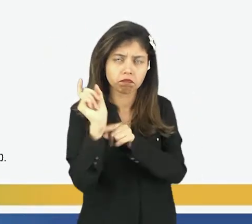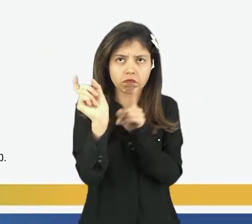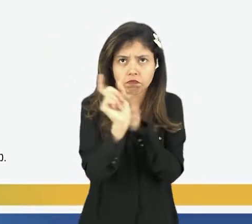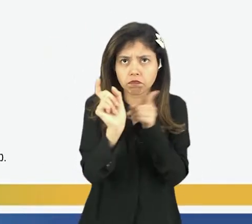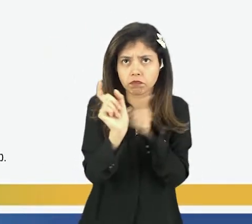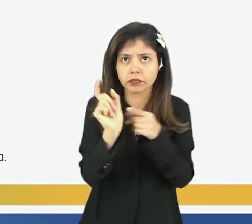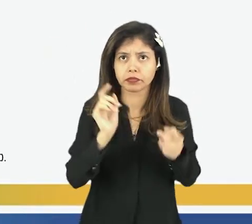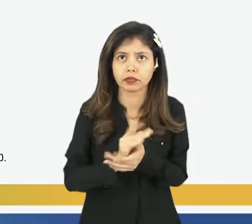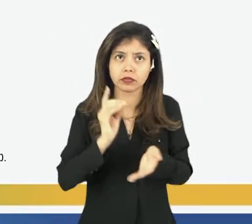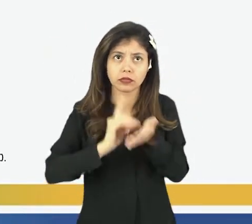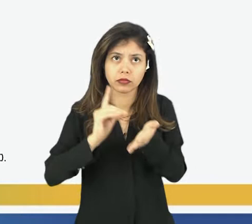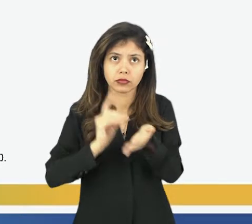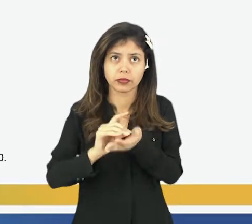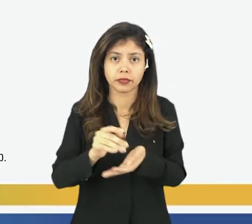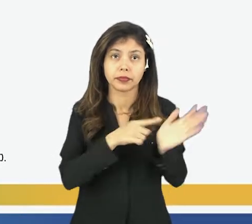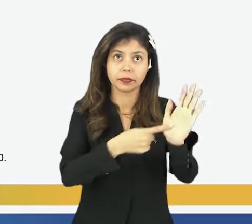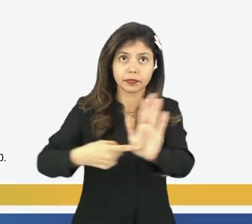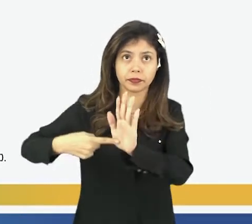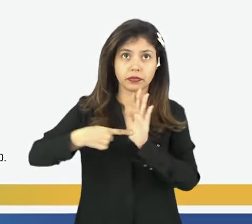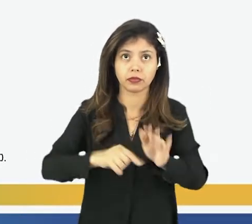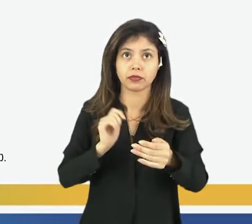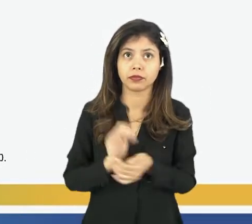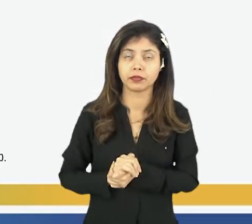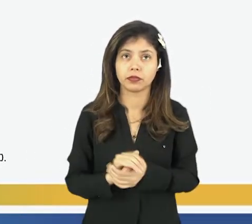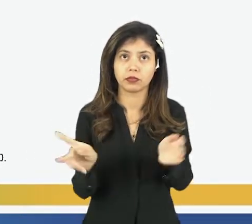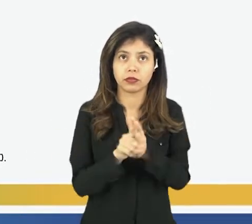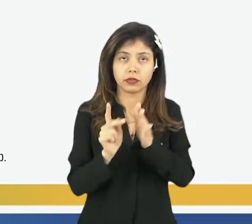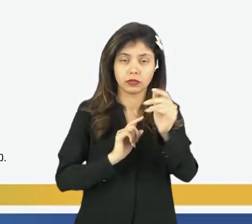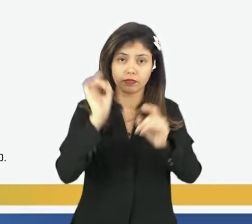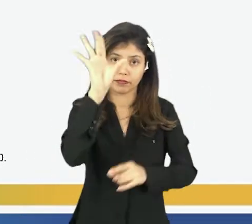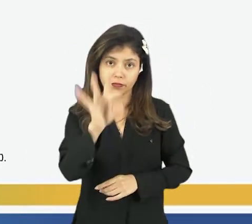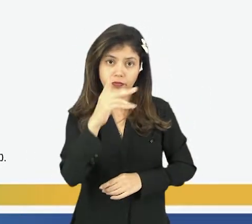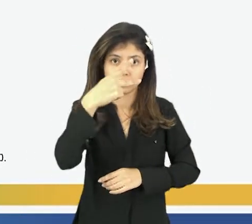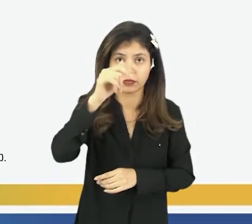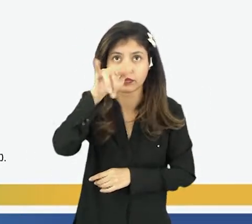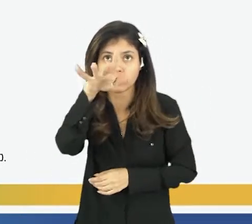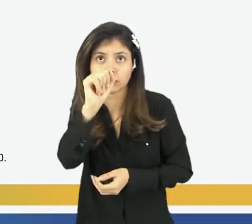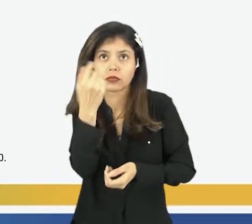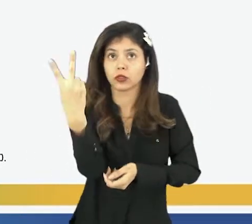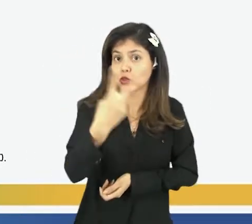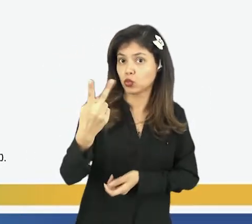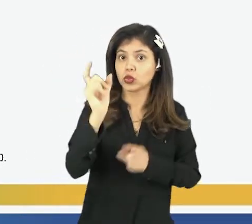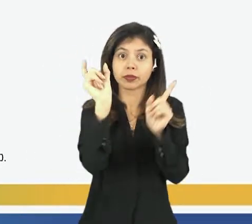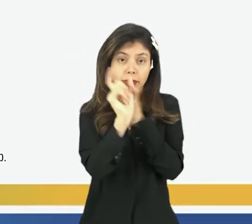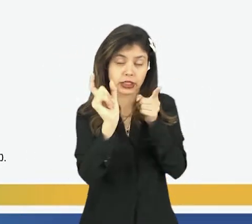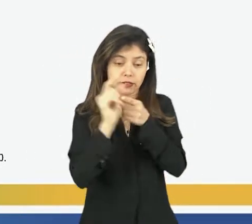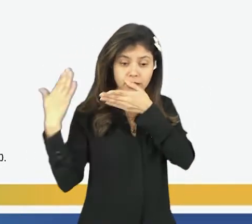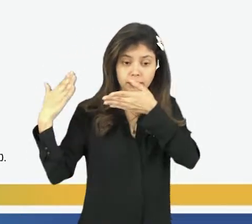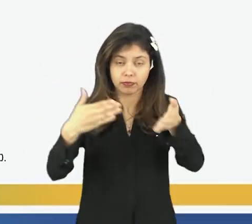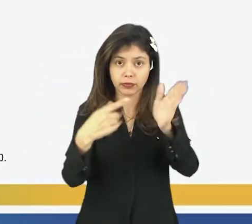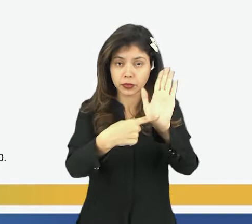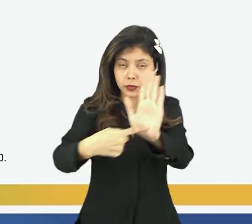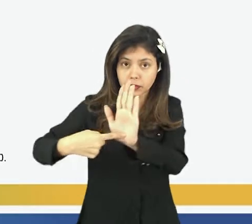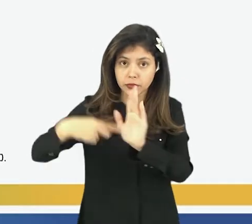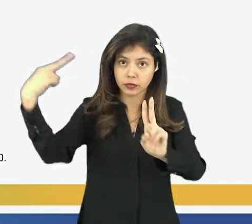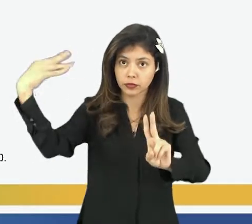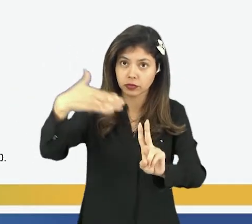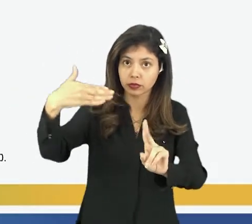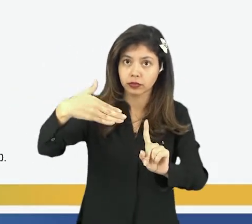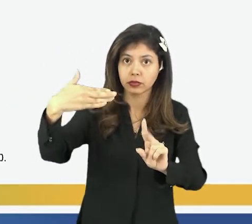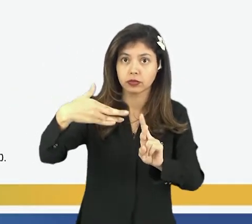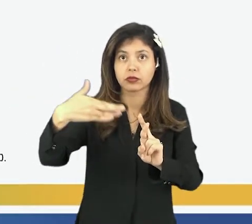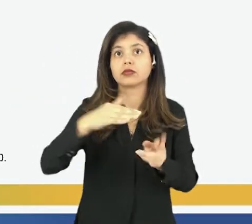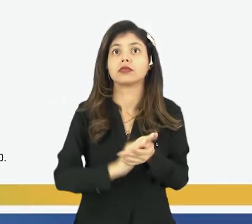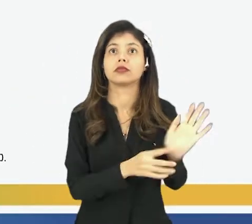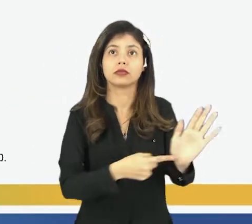de uma palavra, os dicionários costumam apresentar no alto de cada página duas palavras de referência. A palavra da